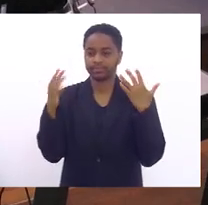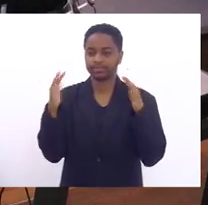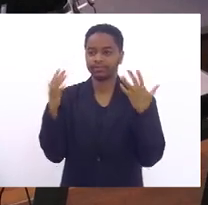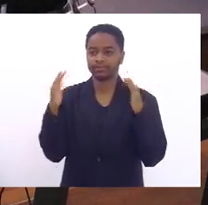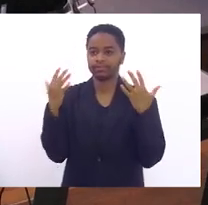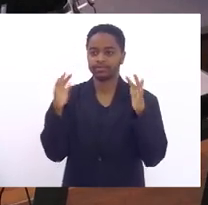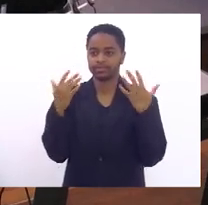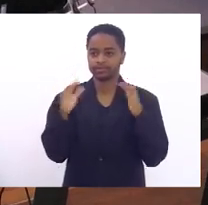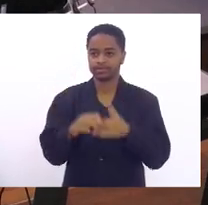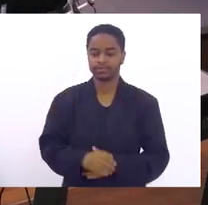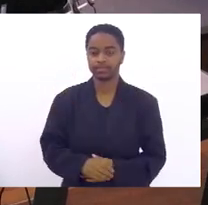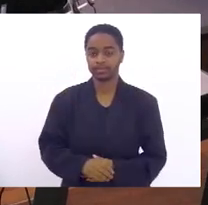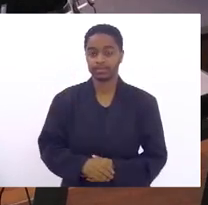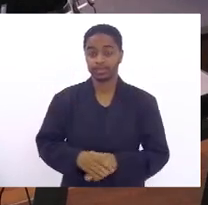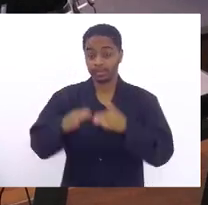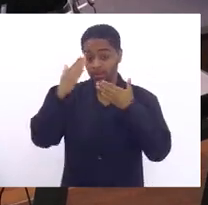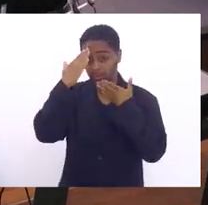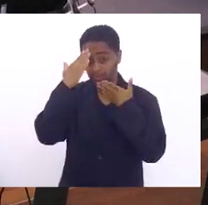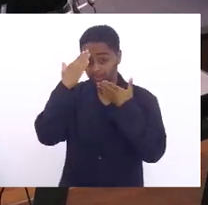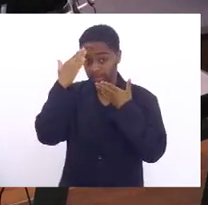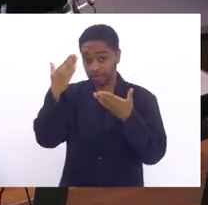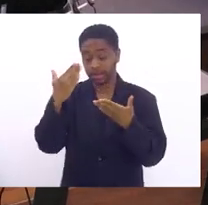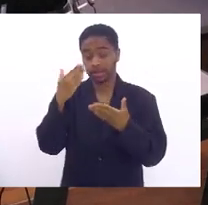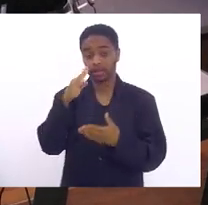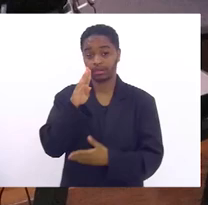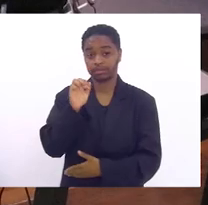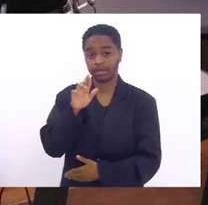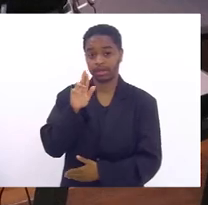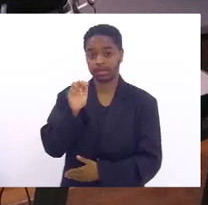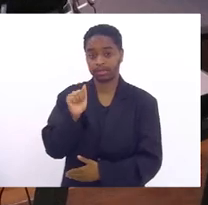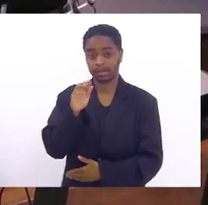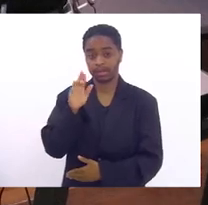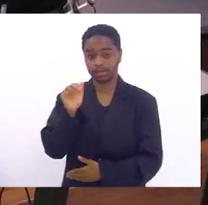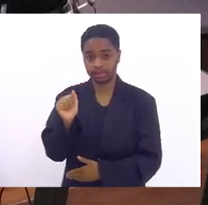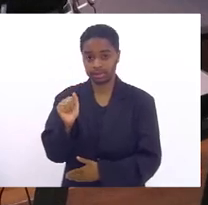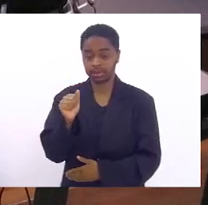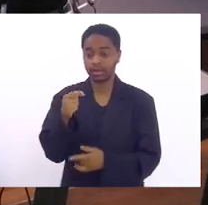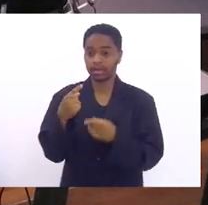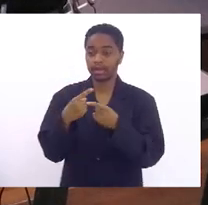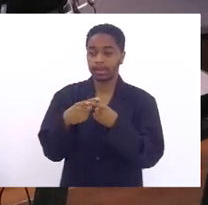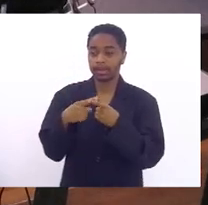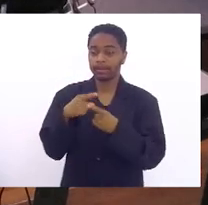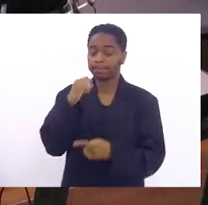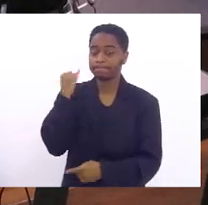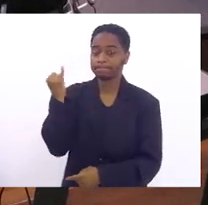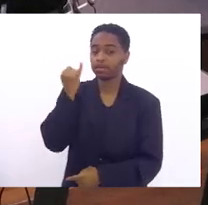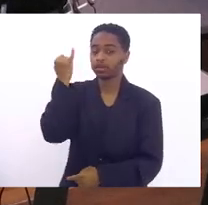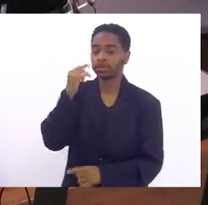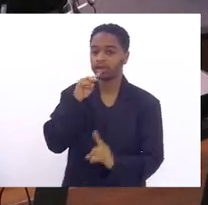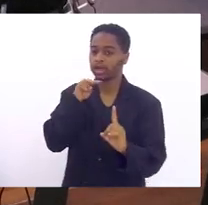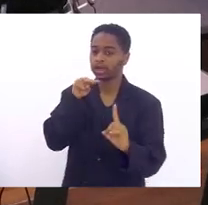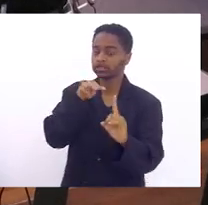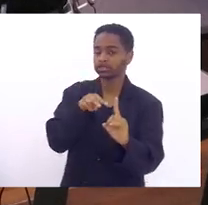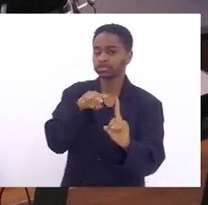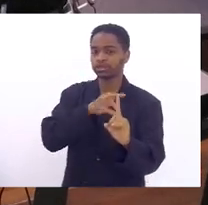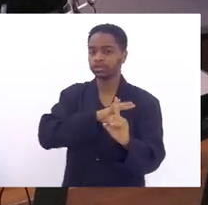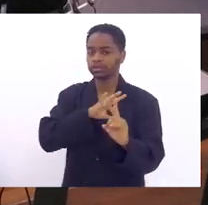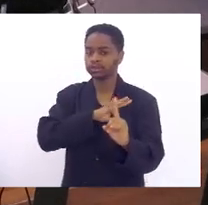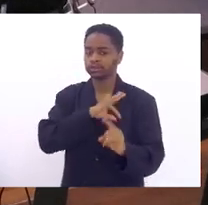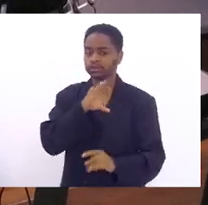obrigada muito obrigada delegada Bárbara importante essa Perspectiva da Polícia